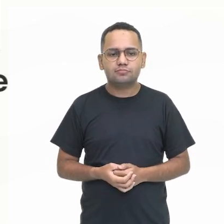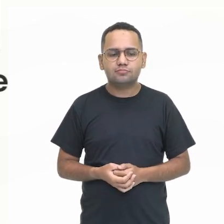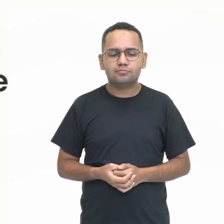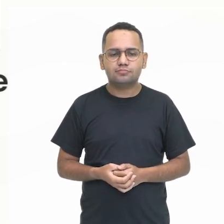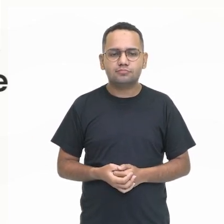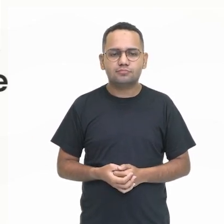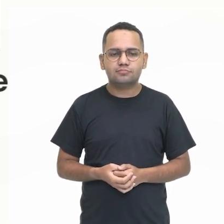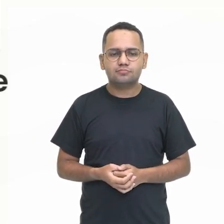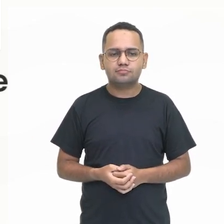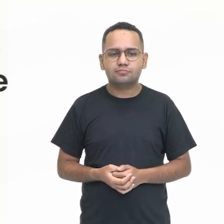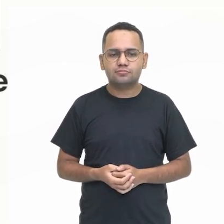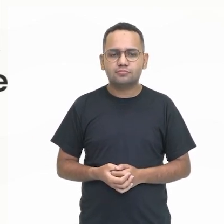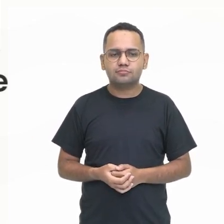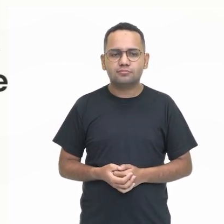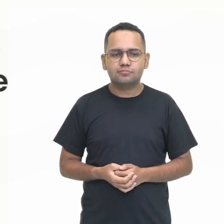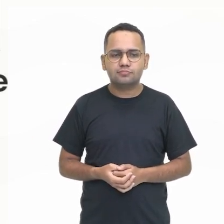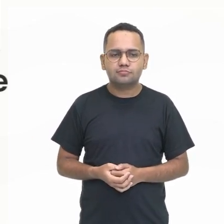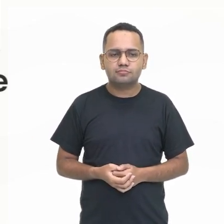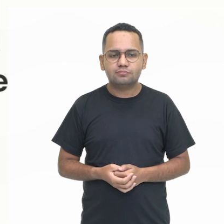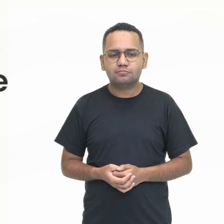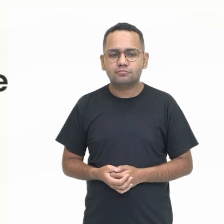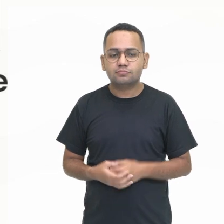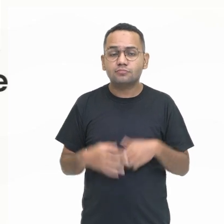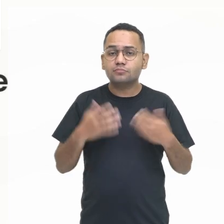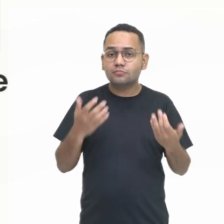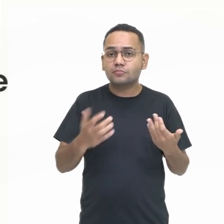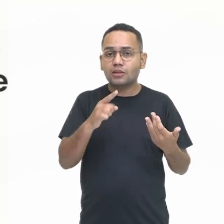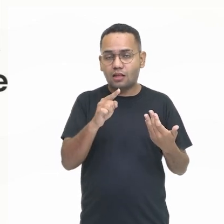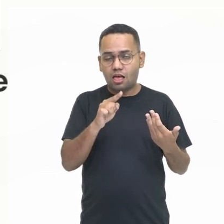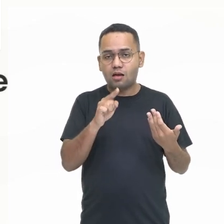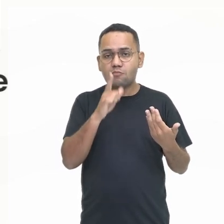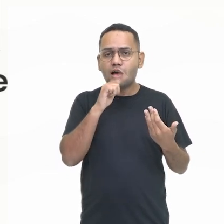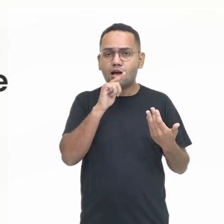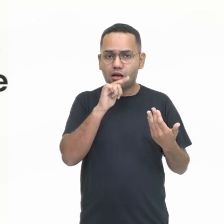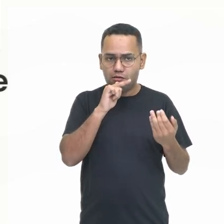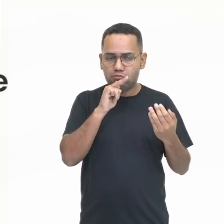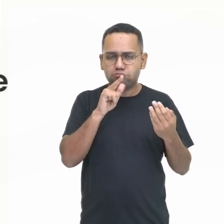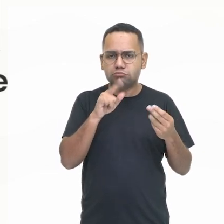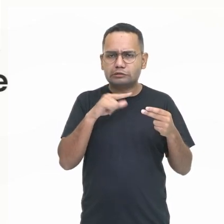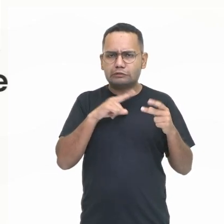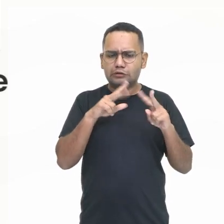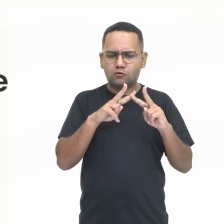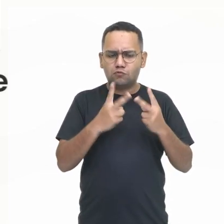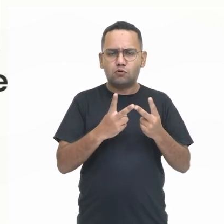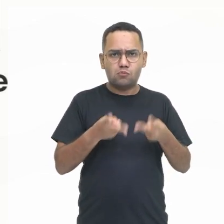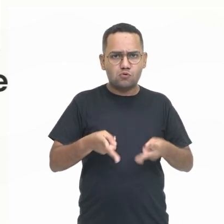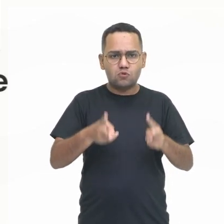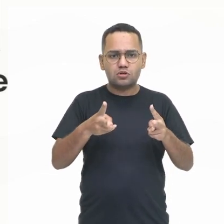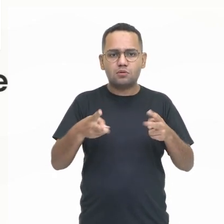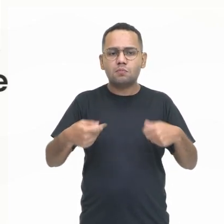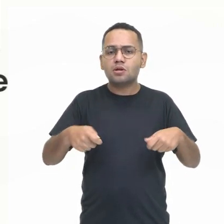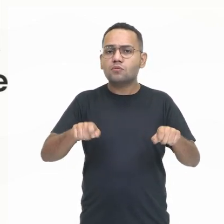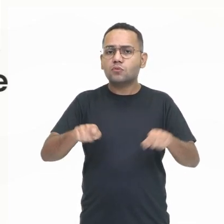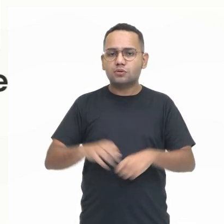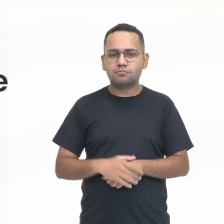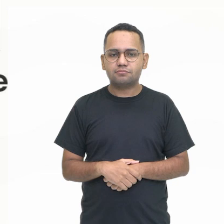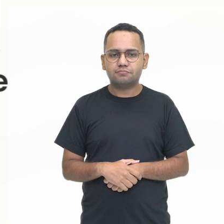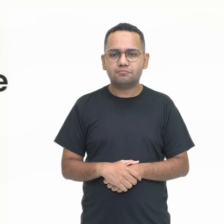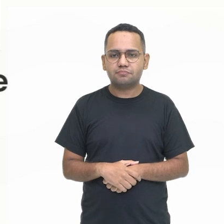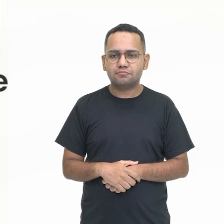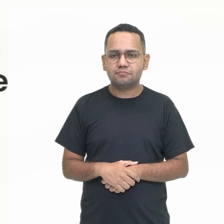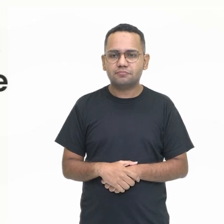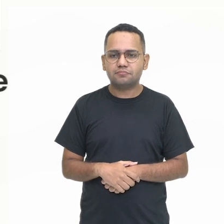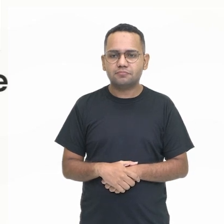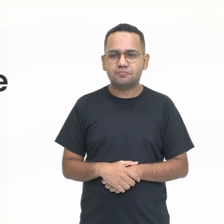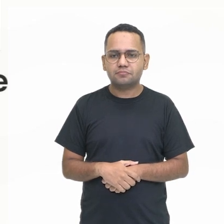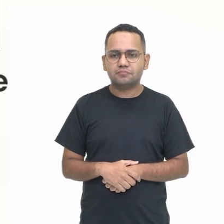para que o volume de água tivesse permanecido constante, seria necessário que o gráfico da nossa função,